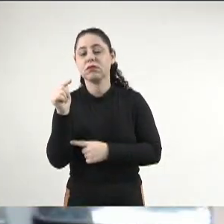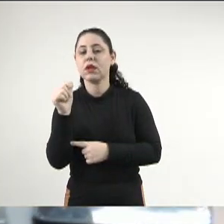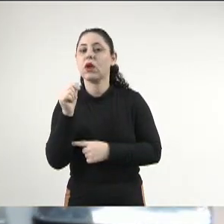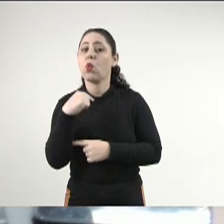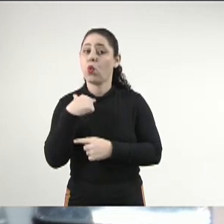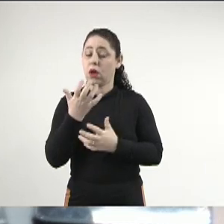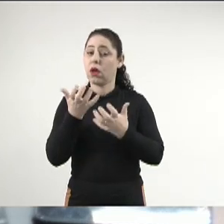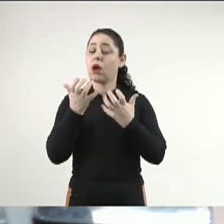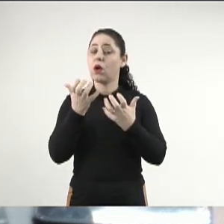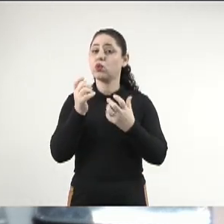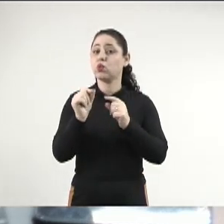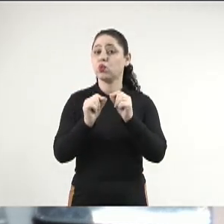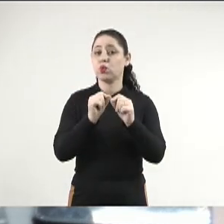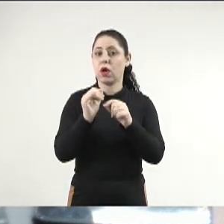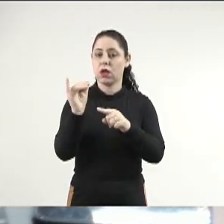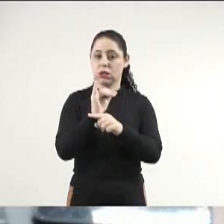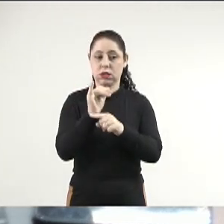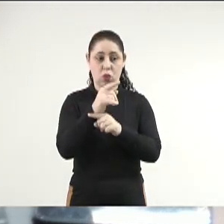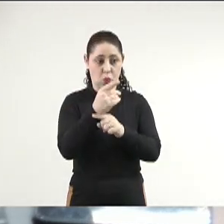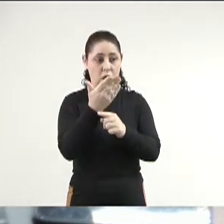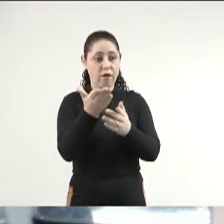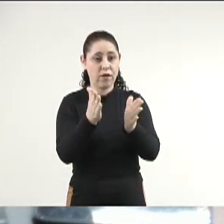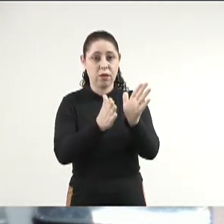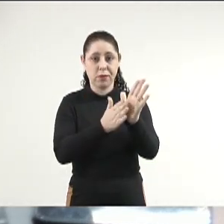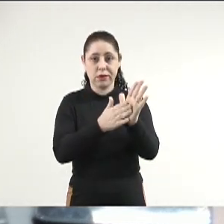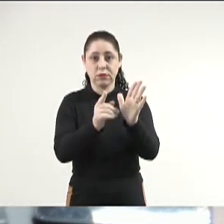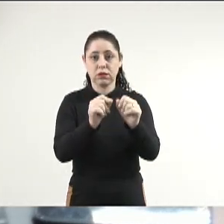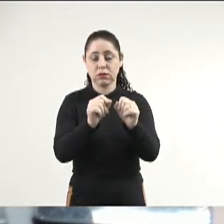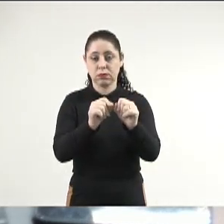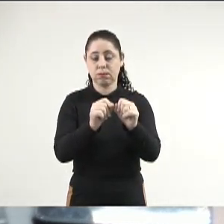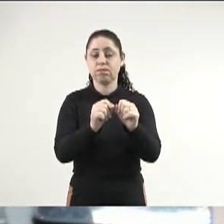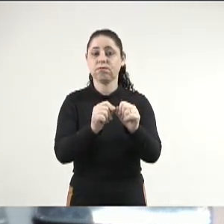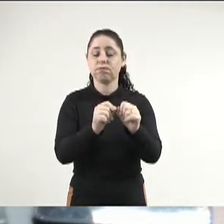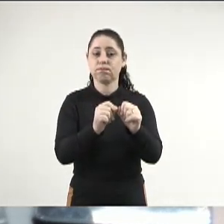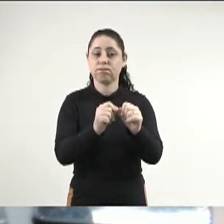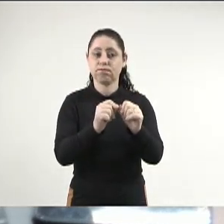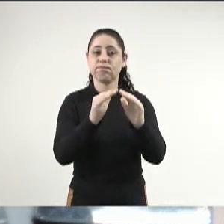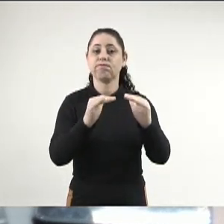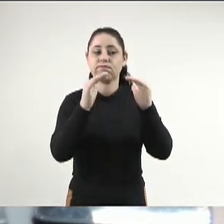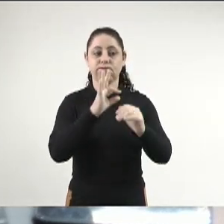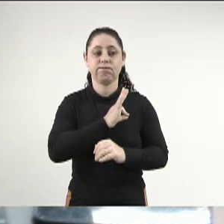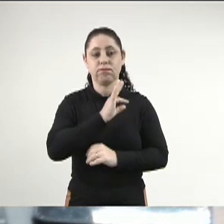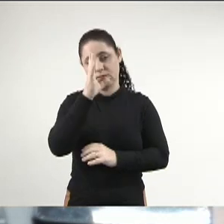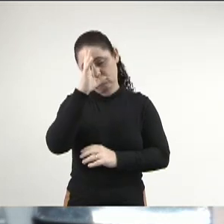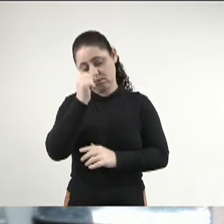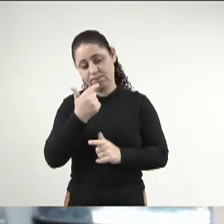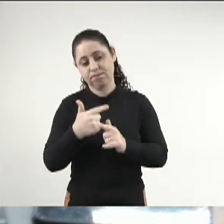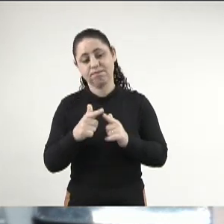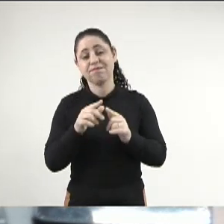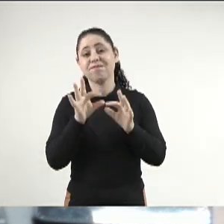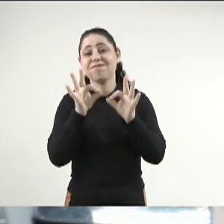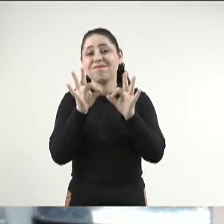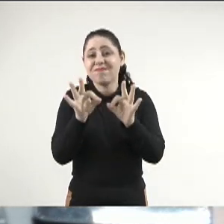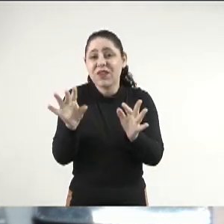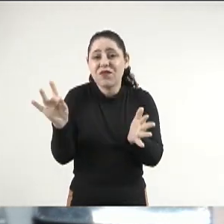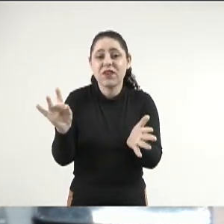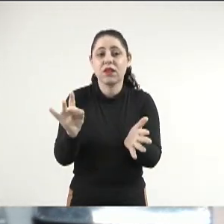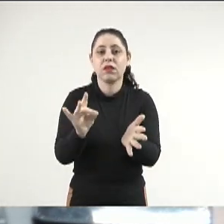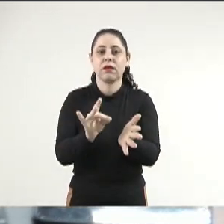essa ação de Vossa Excelência e a ação das autoridades a gente possa resolver isso, que